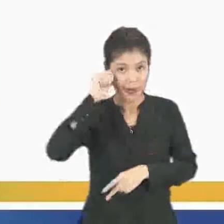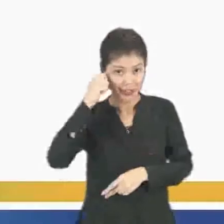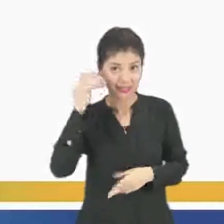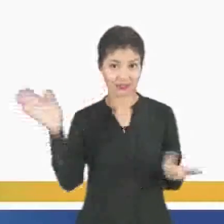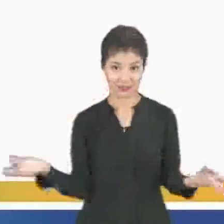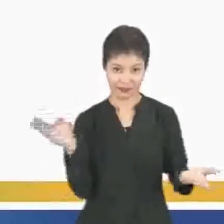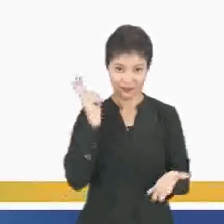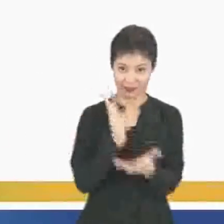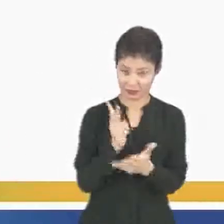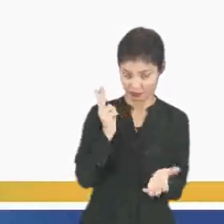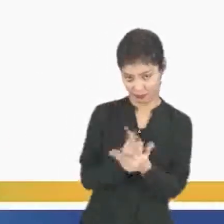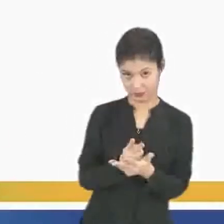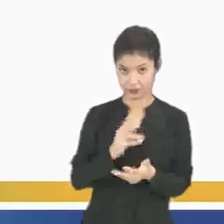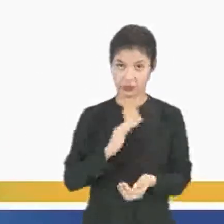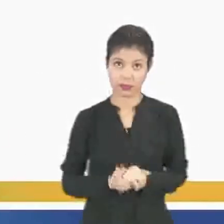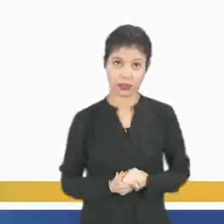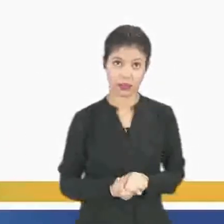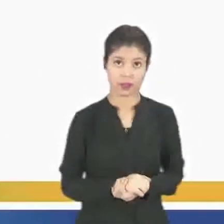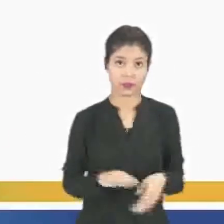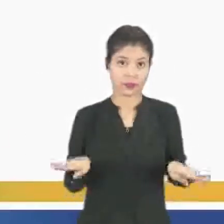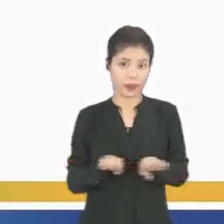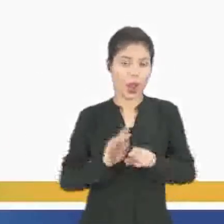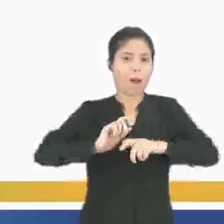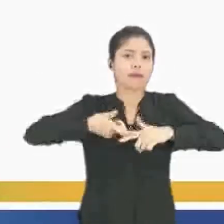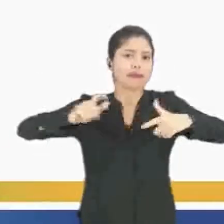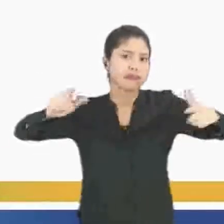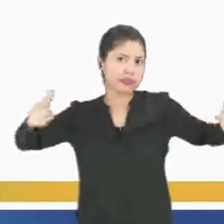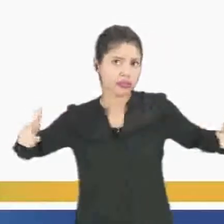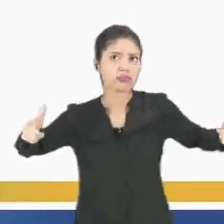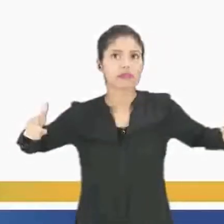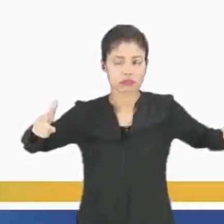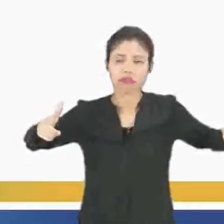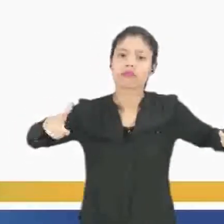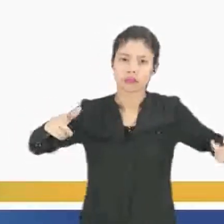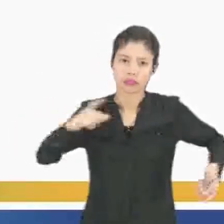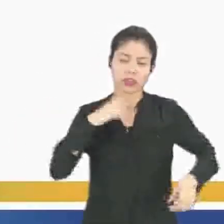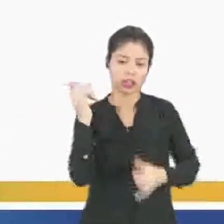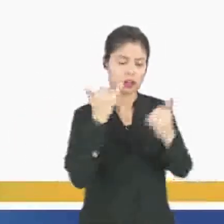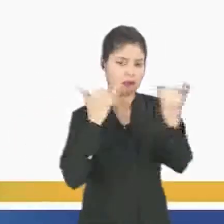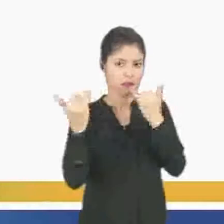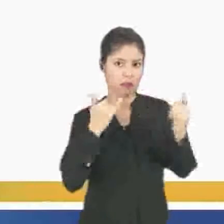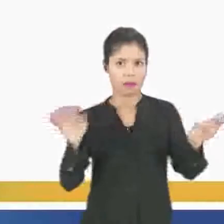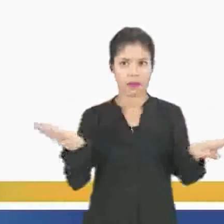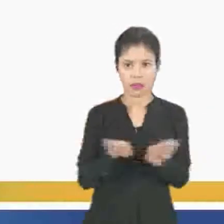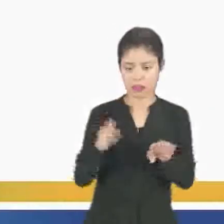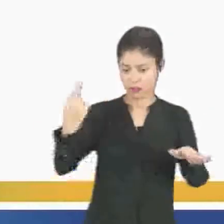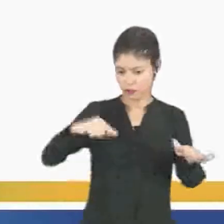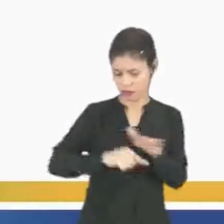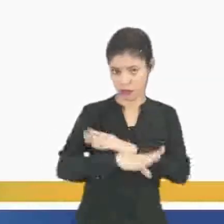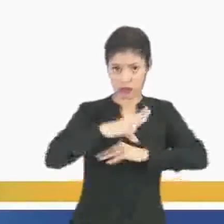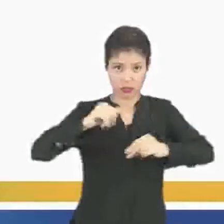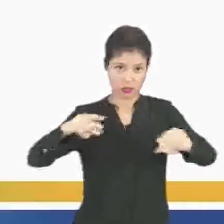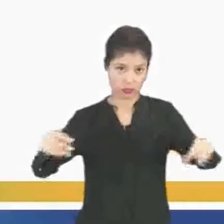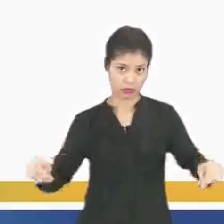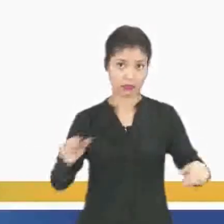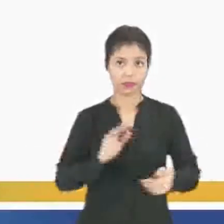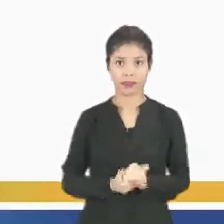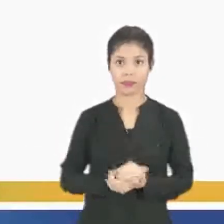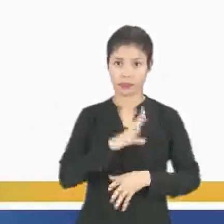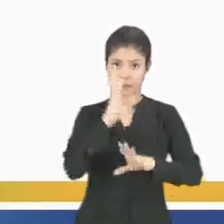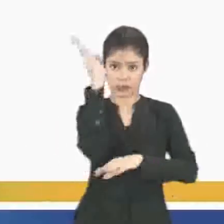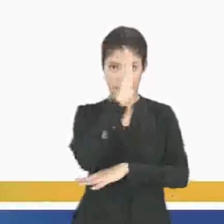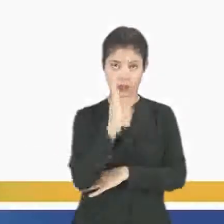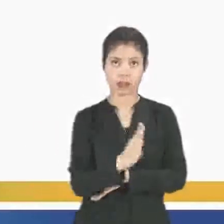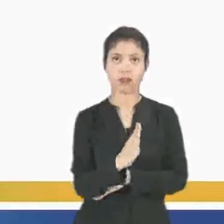população preta sempre vai ter um maior percentual de ocupação informal dentro do território brasileiro. E uma